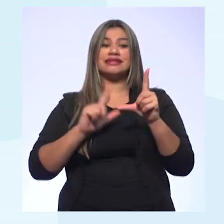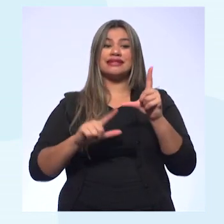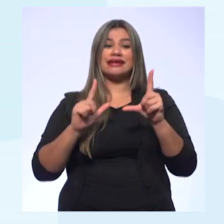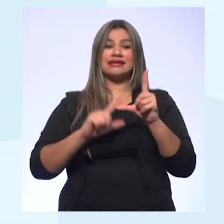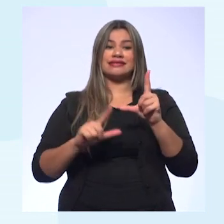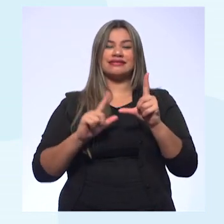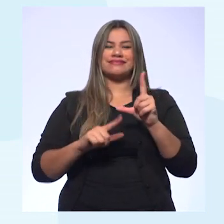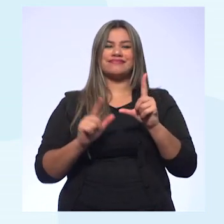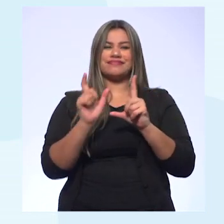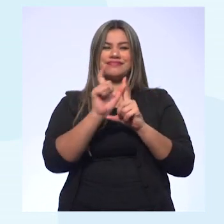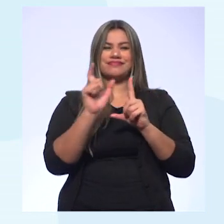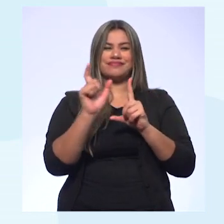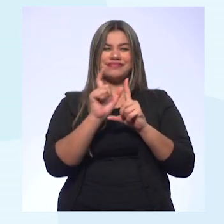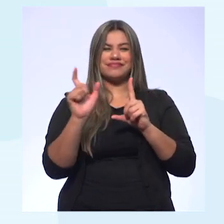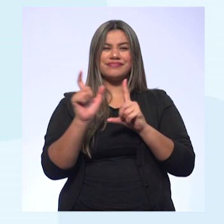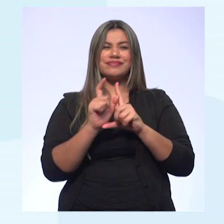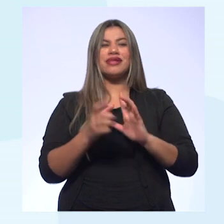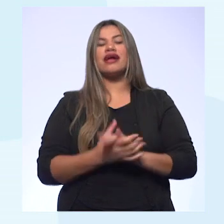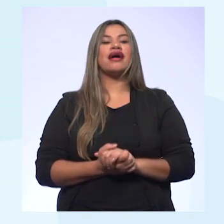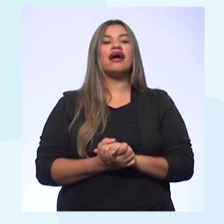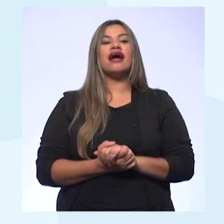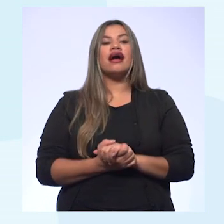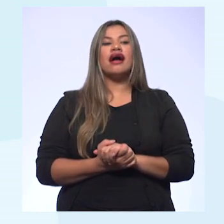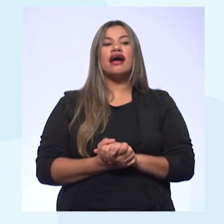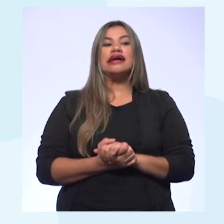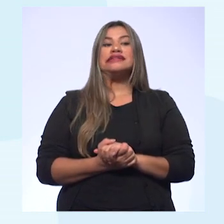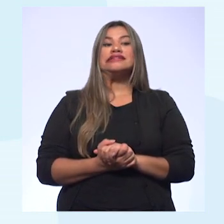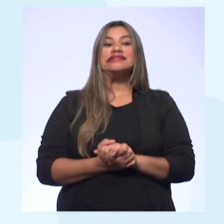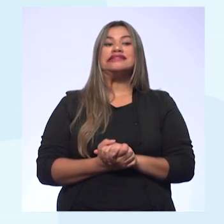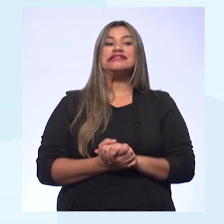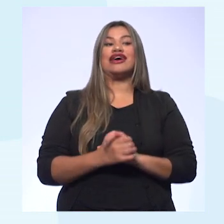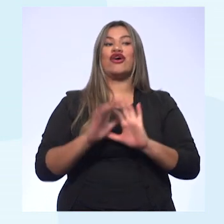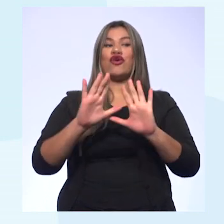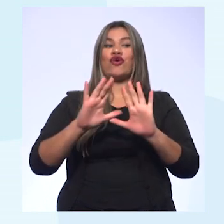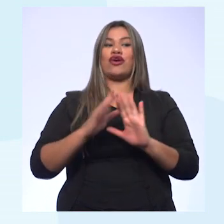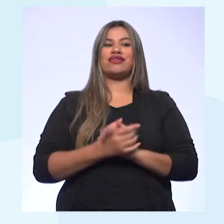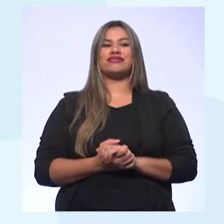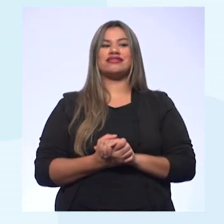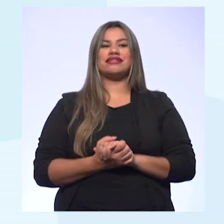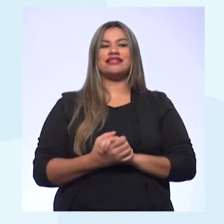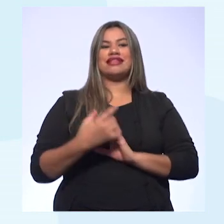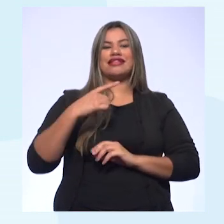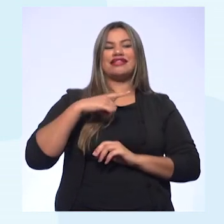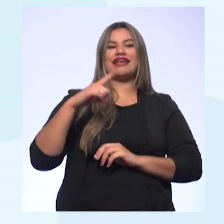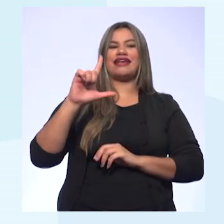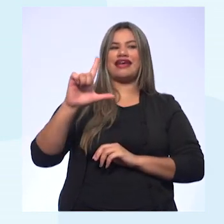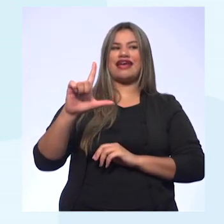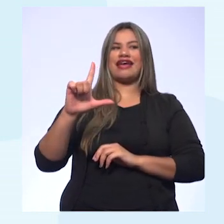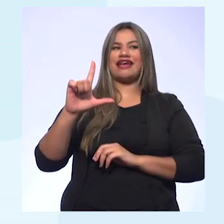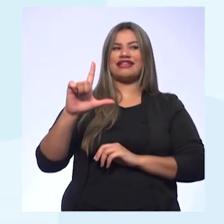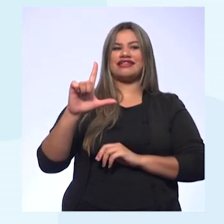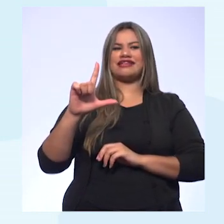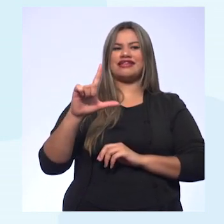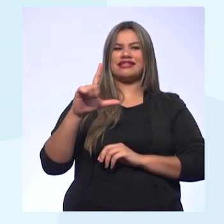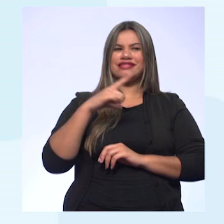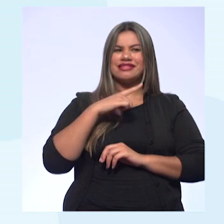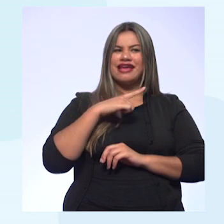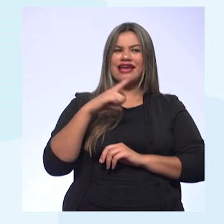colocando as letras aí que eu vou colocando você aqui na forca. Aqui já colocaram L. L. Gabriele colocou um L. Tem